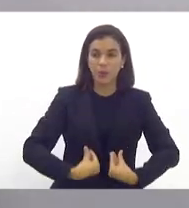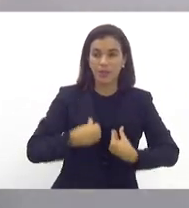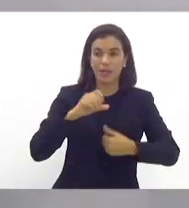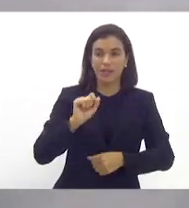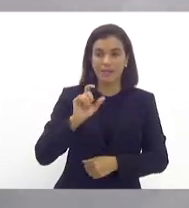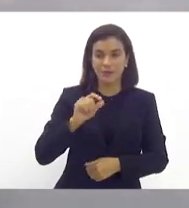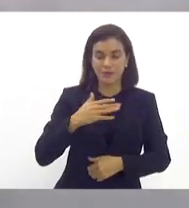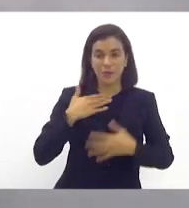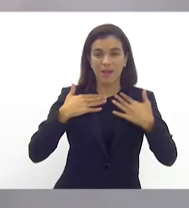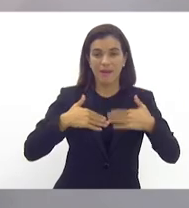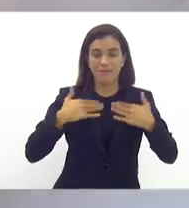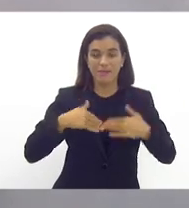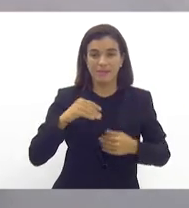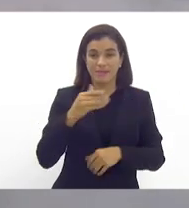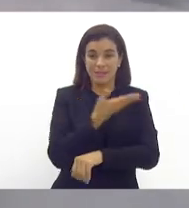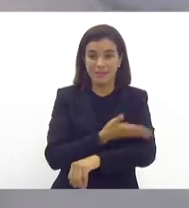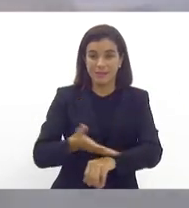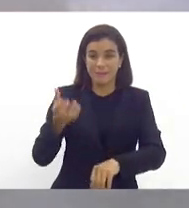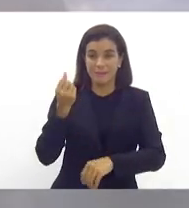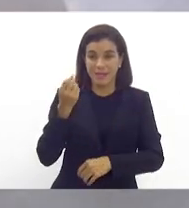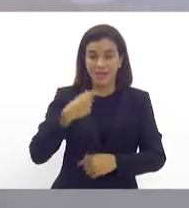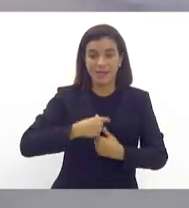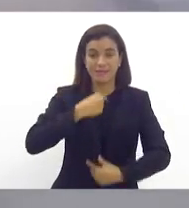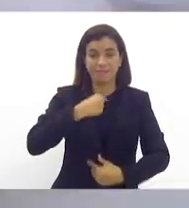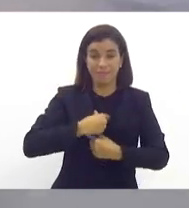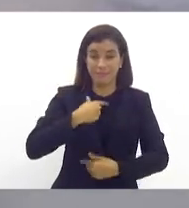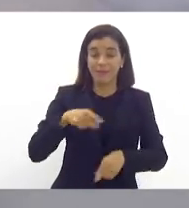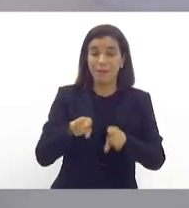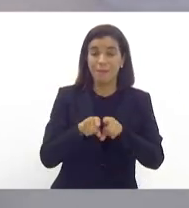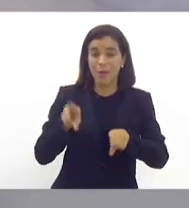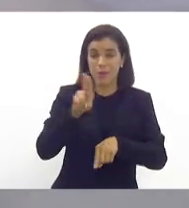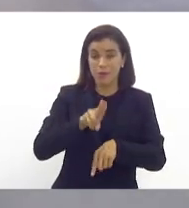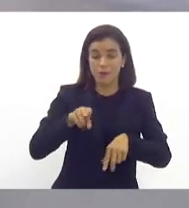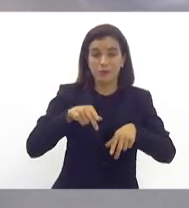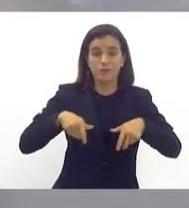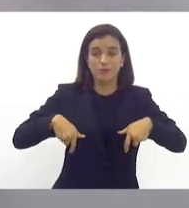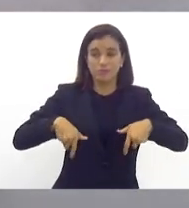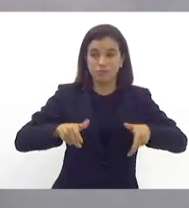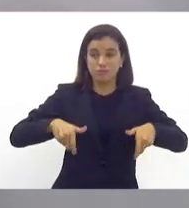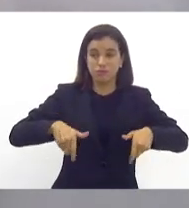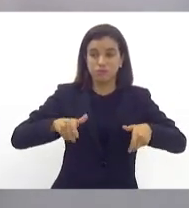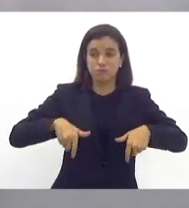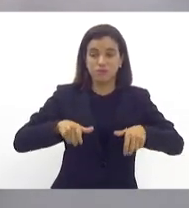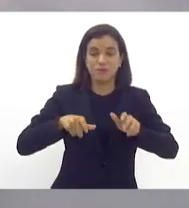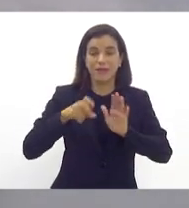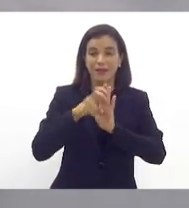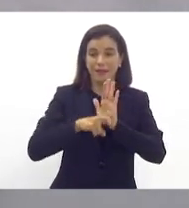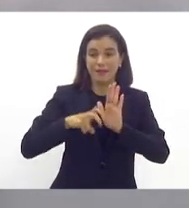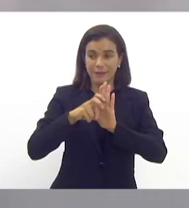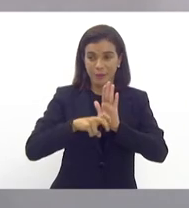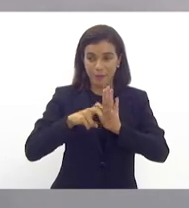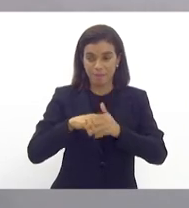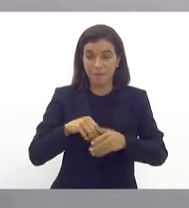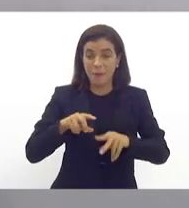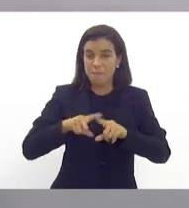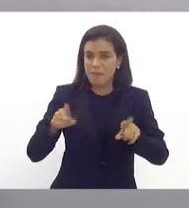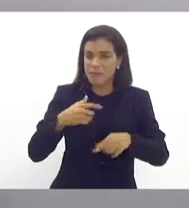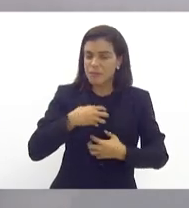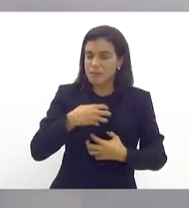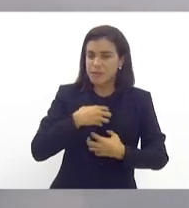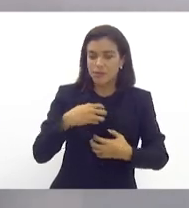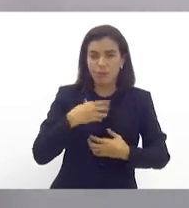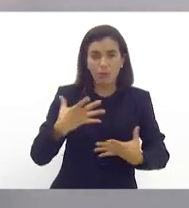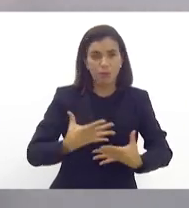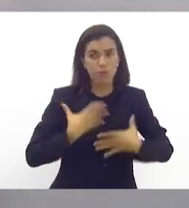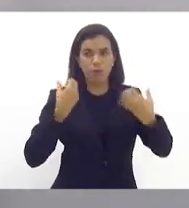camisa branca e uma gravata azul e sou usuário de cadeiras de rodas mas eh dizer aqui que me assusta né O que